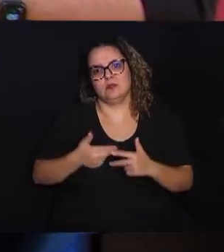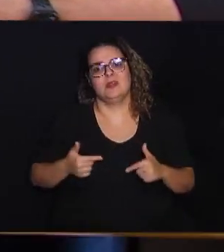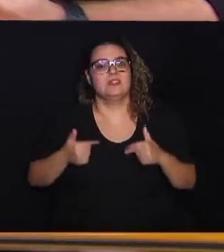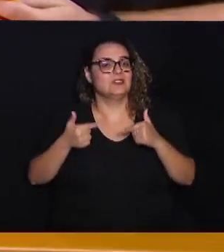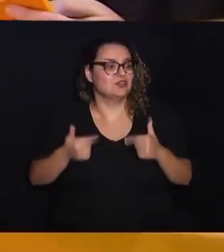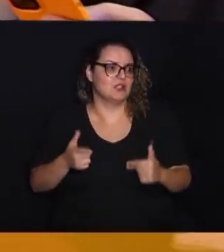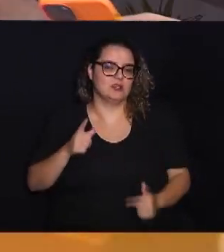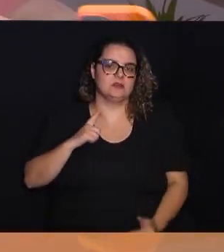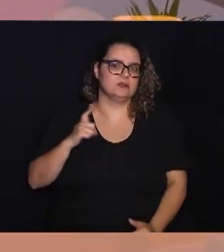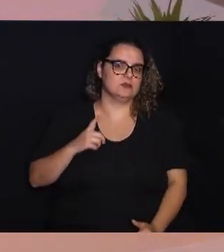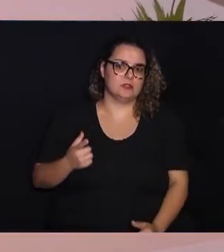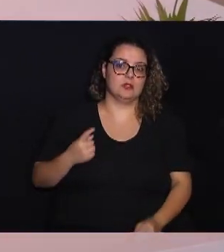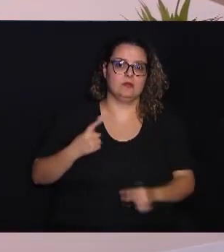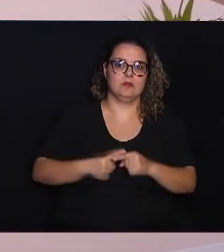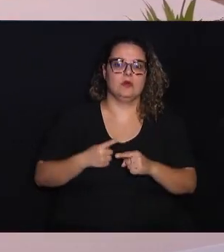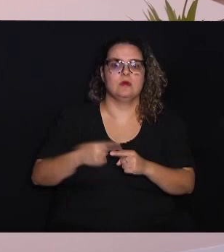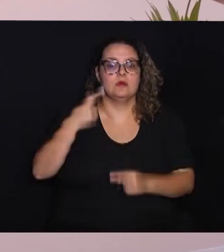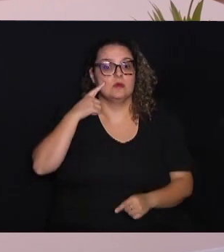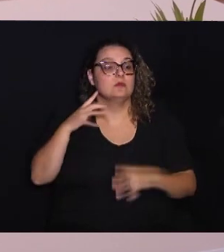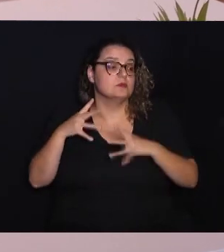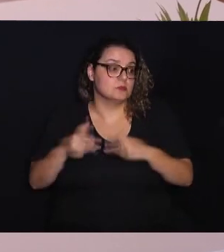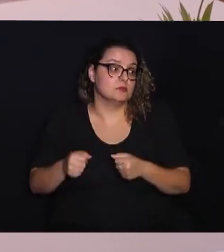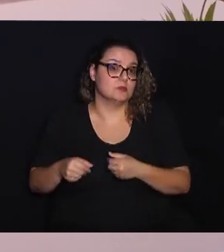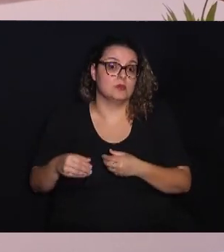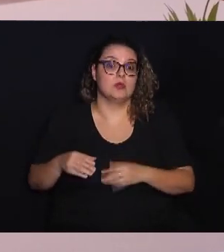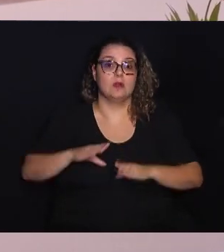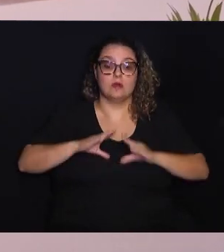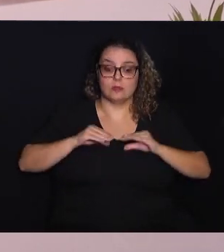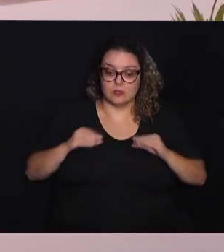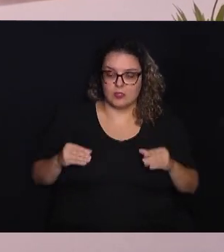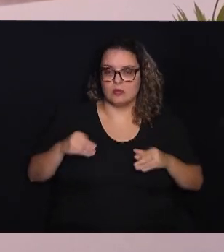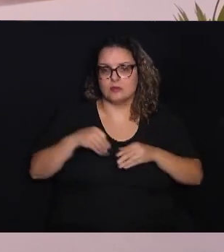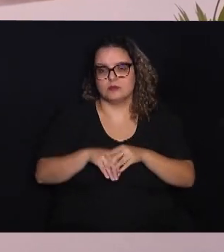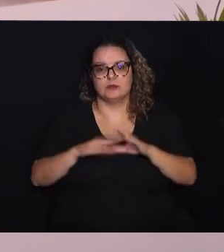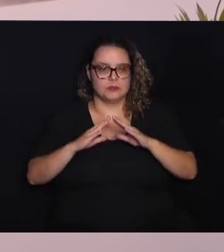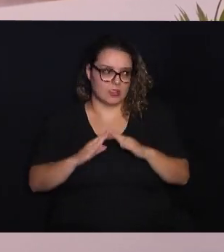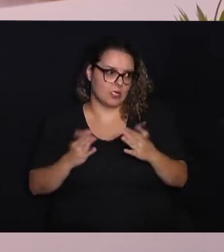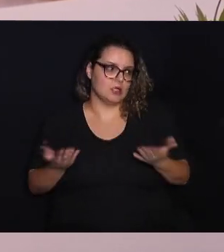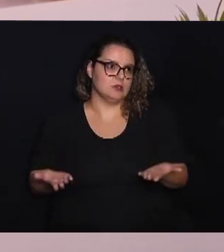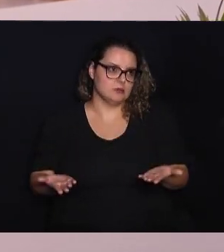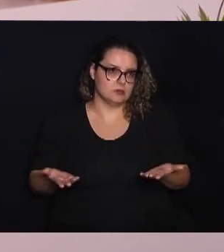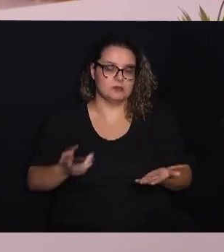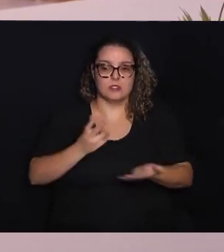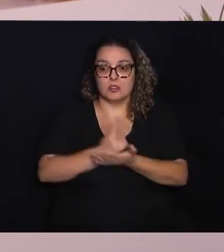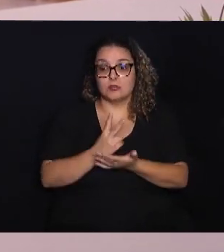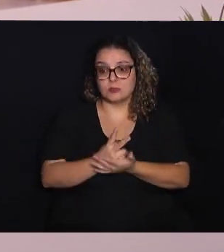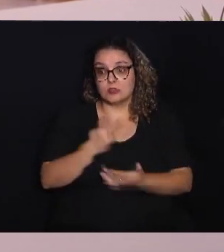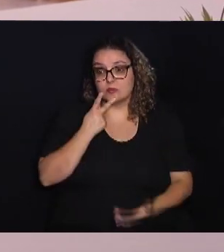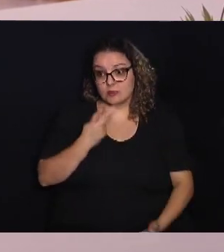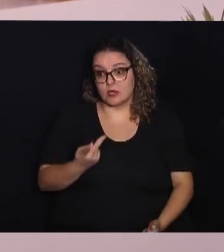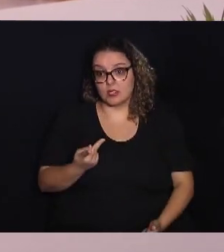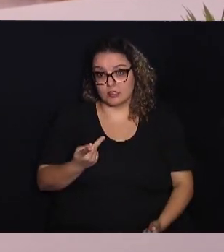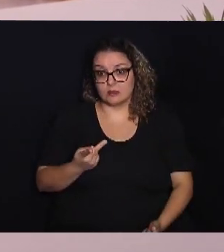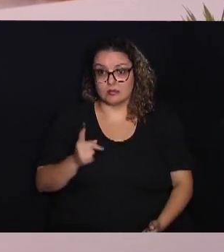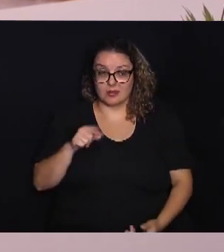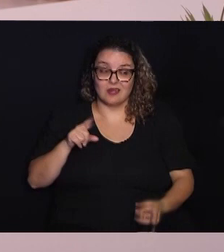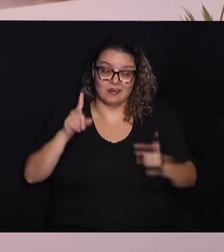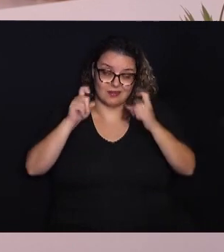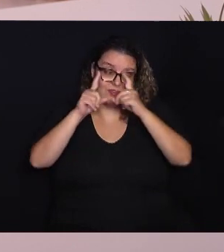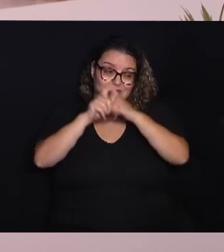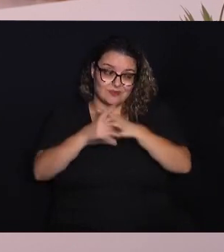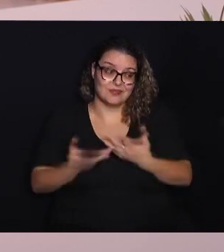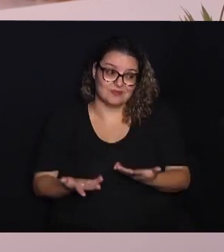uma das coisas mais chatas que existem, porque em geral envolve o nosso conforto em casa. Eu sempre gosto de dizer isso, é